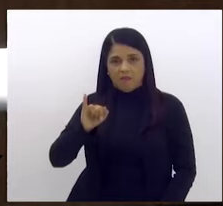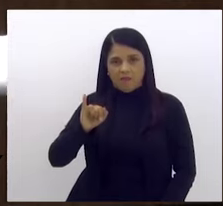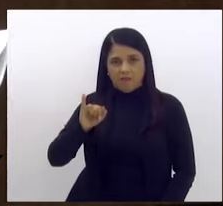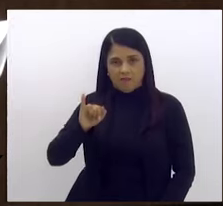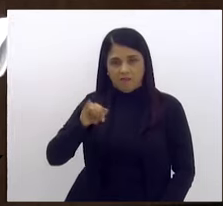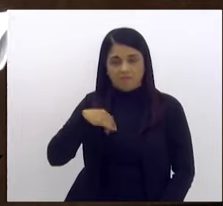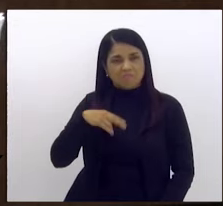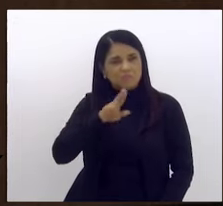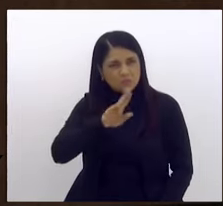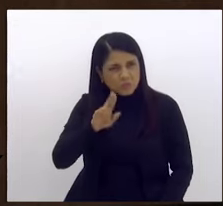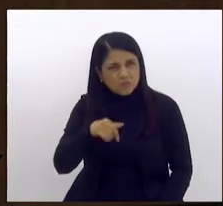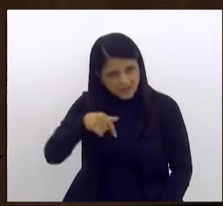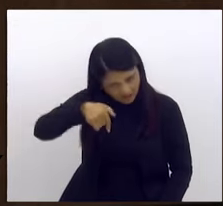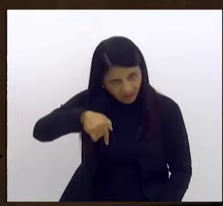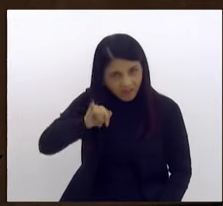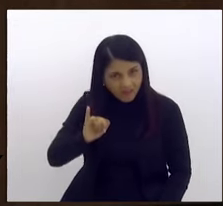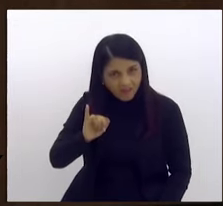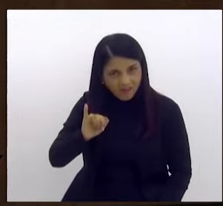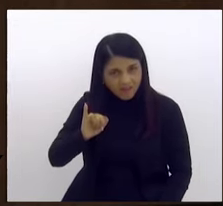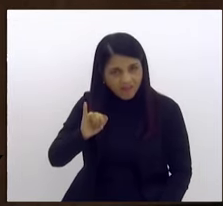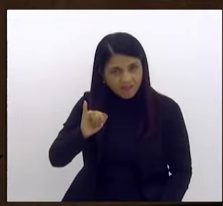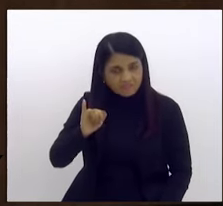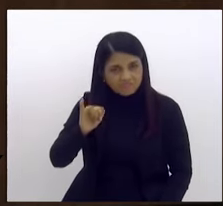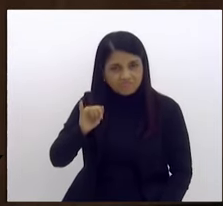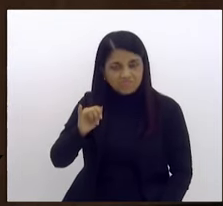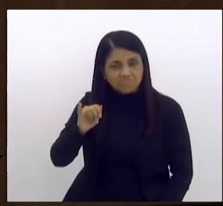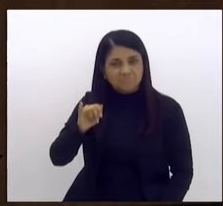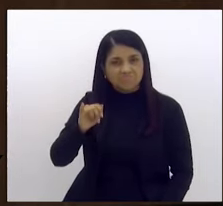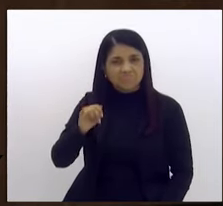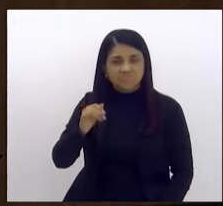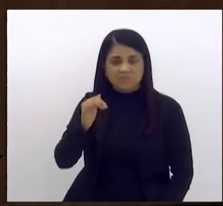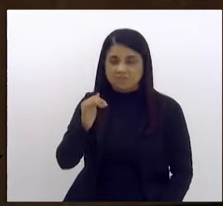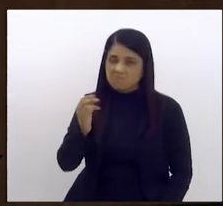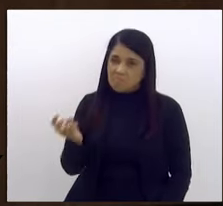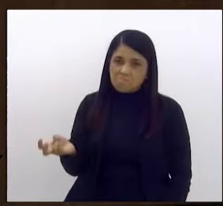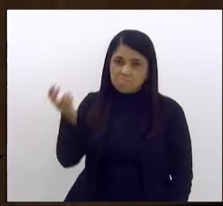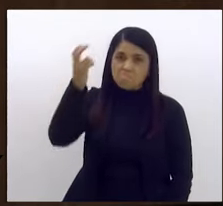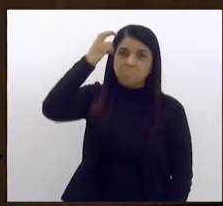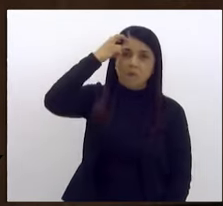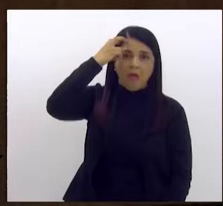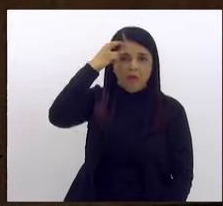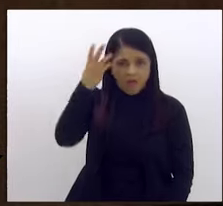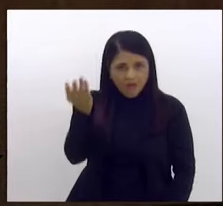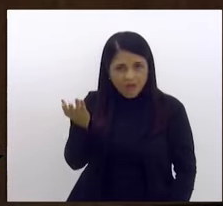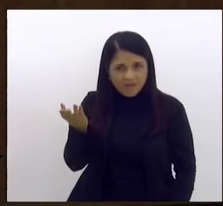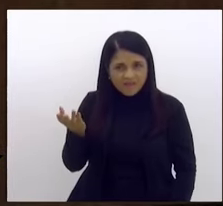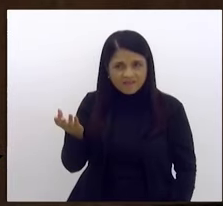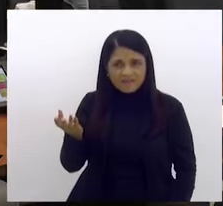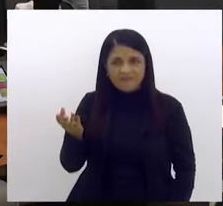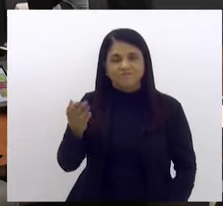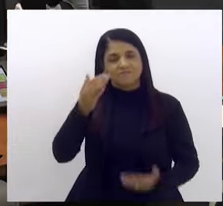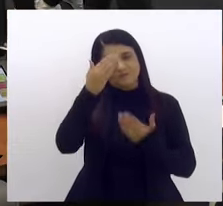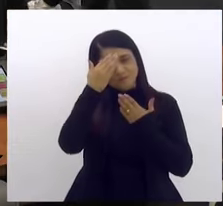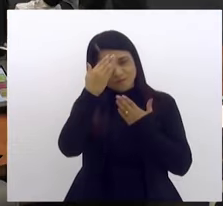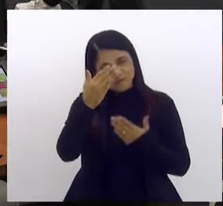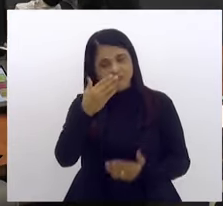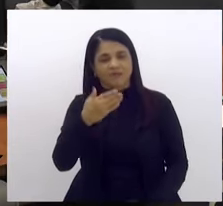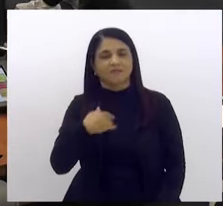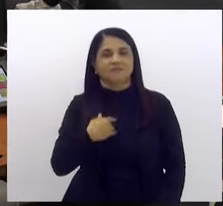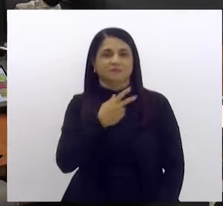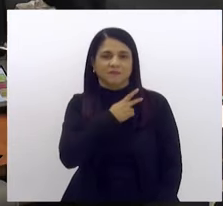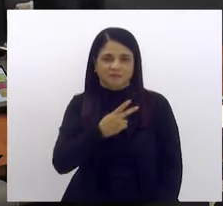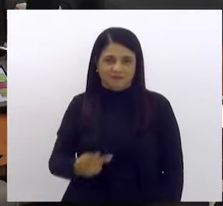usa mais essa palavra, né, QI, um QI mais elevado. Então, muito obrigado, senhor presidente. Muito